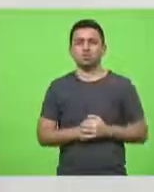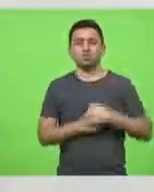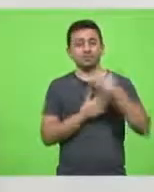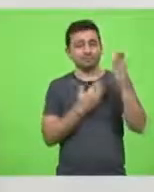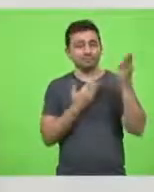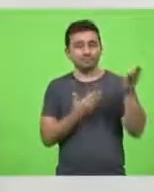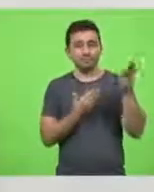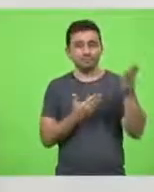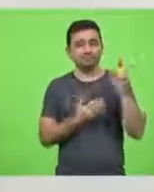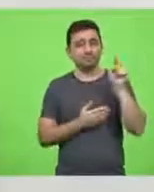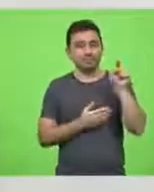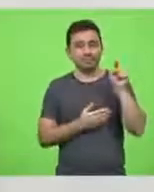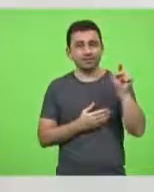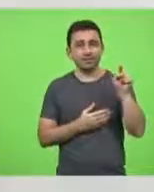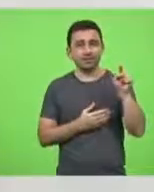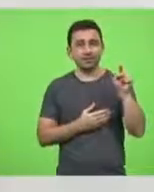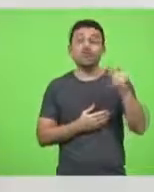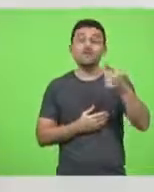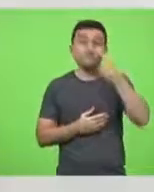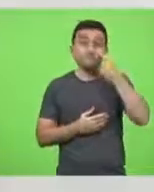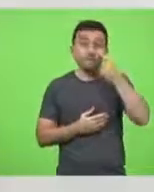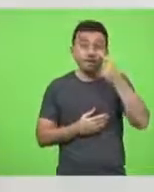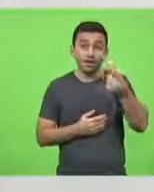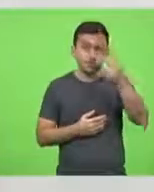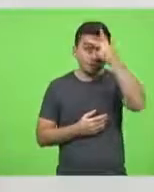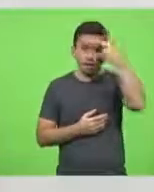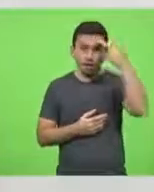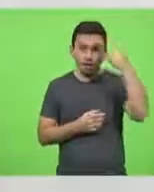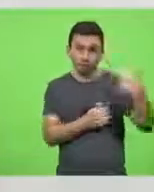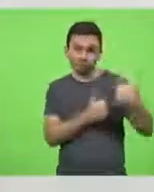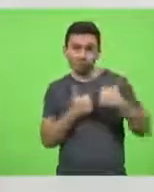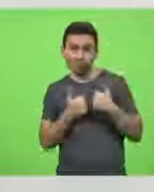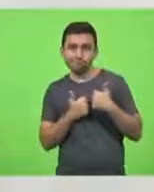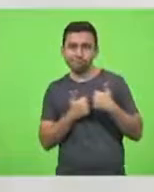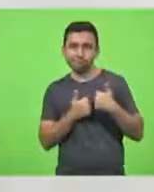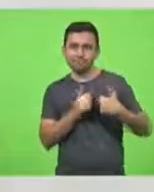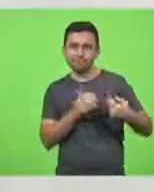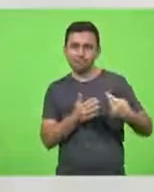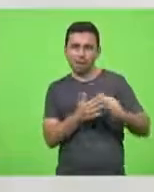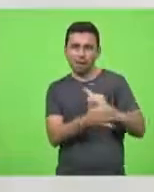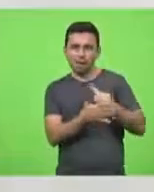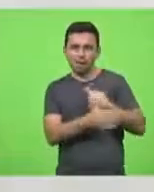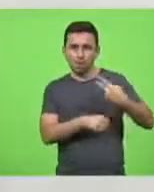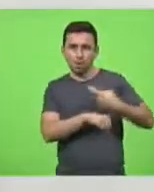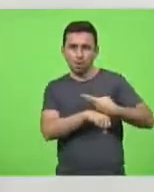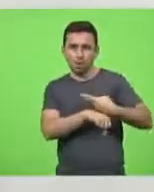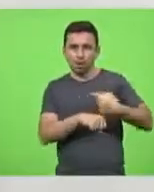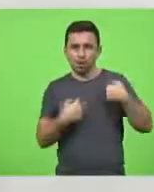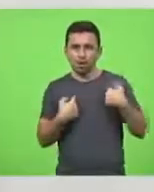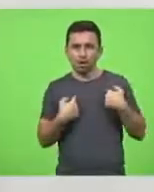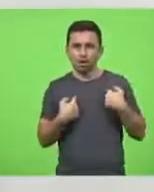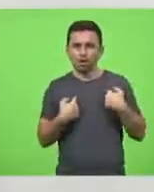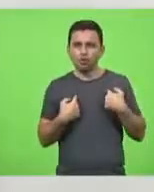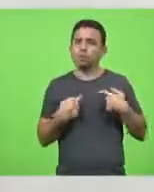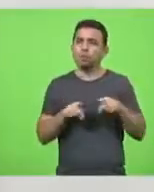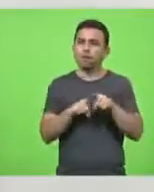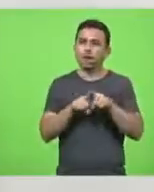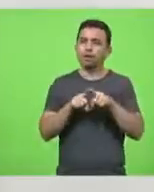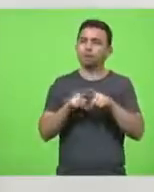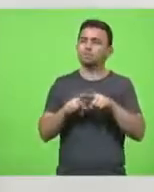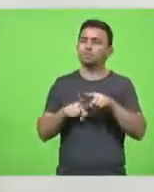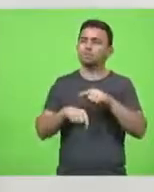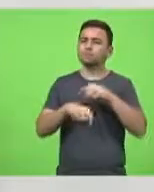assim, nós temos que ver essas pessoas vindo atrás de mim, por exemplo, que provavelmente também mandam mensagem para vocês, e a gente está